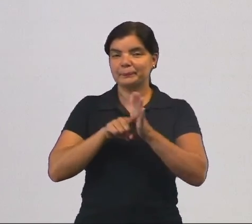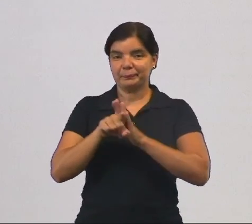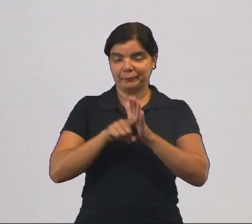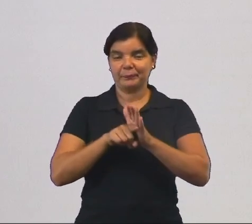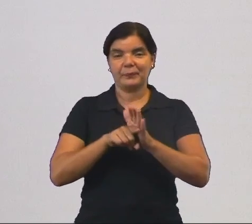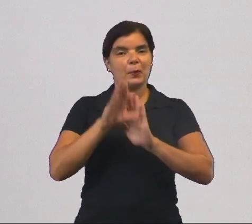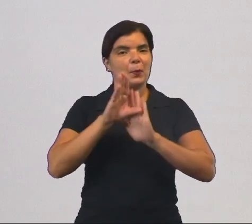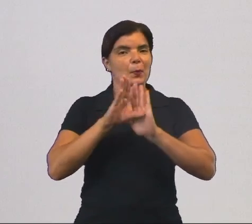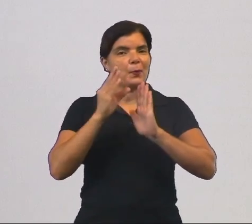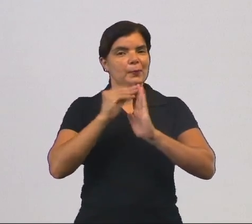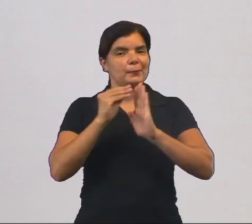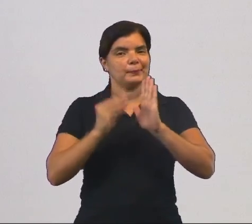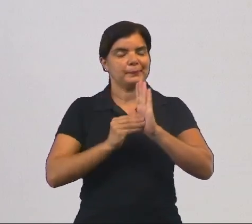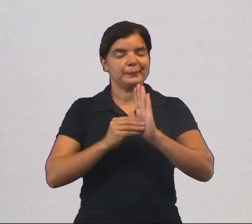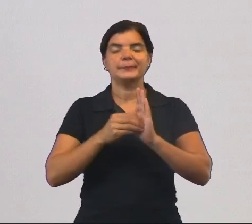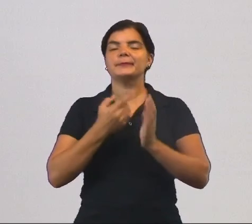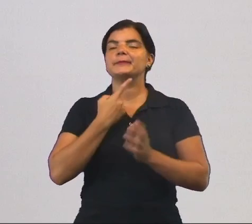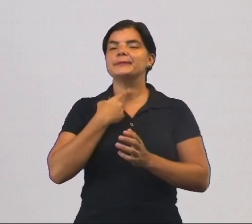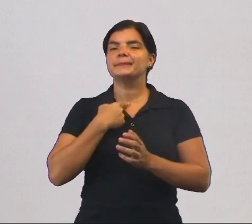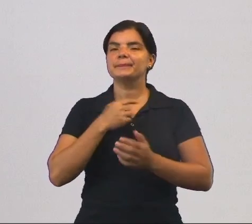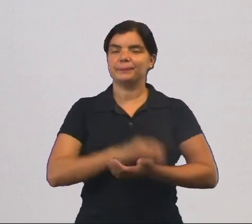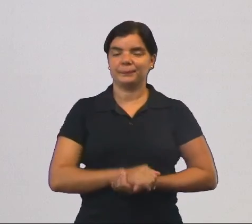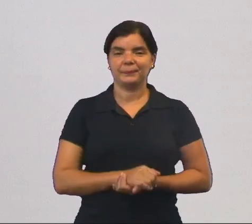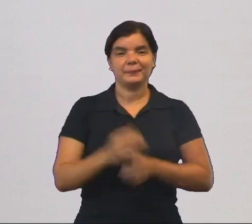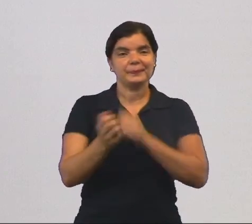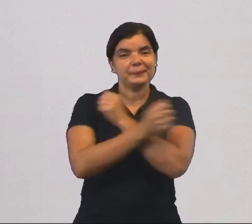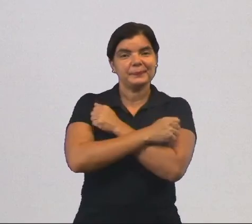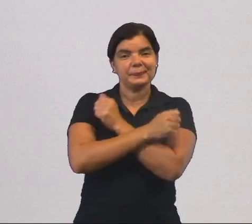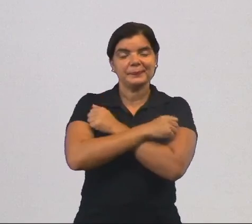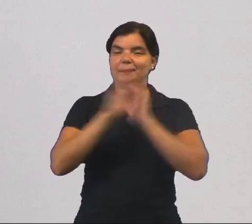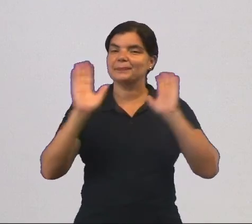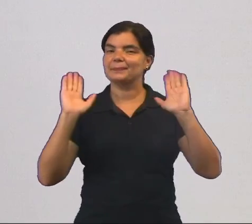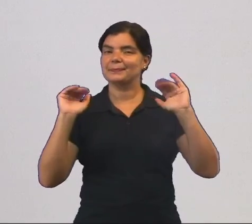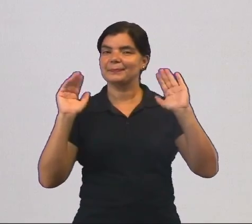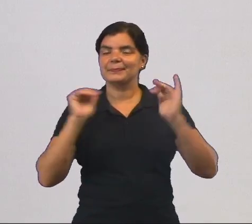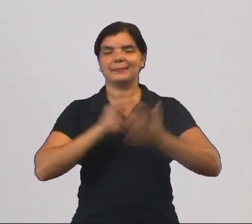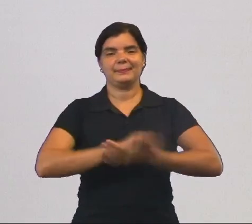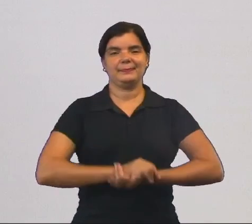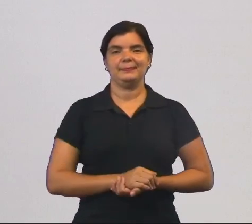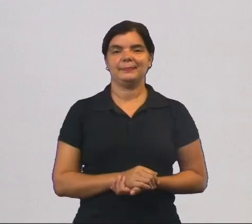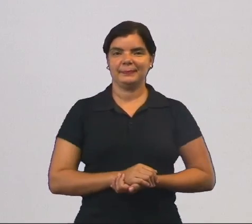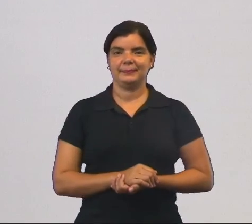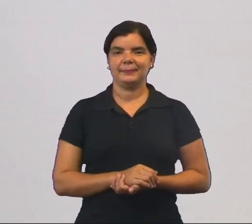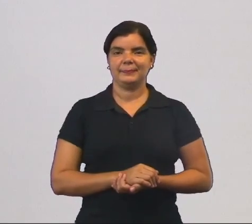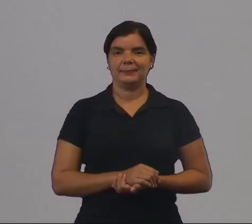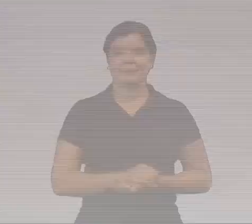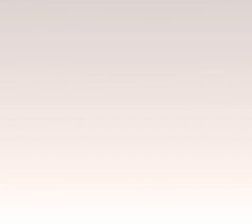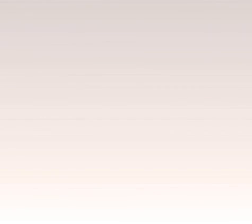qualquer conteúdo que você tenha interesse. Então, um abraço e até a próxima.